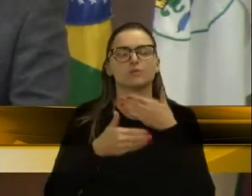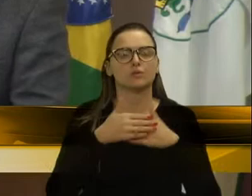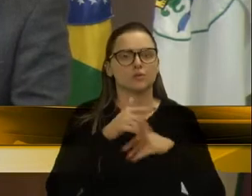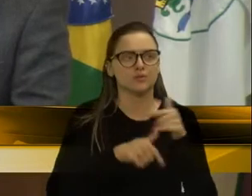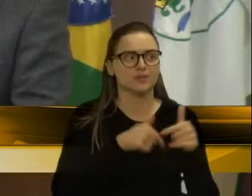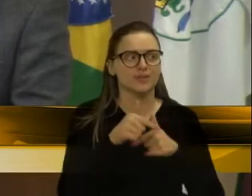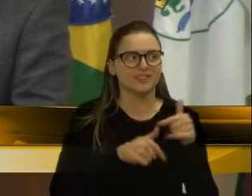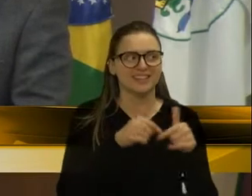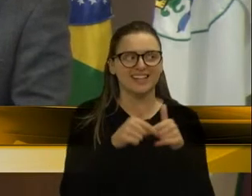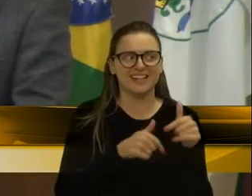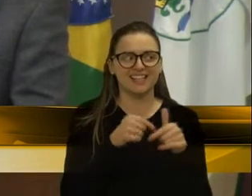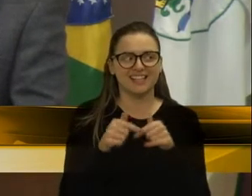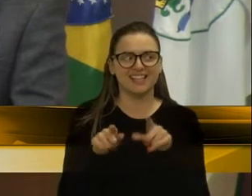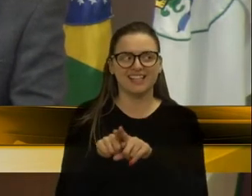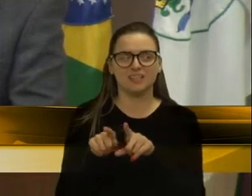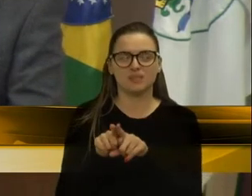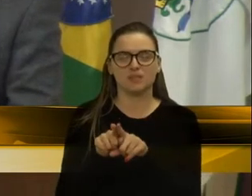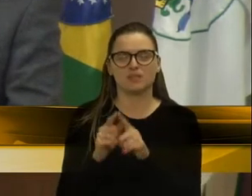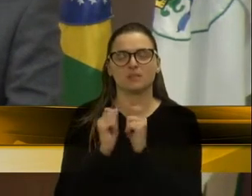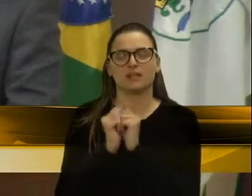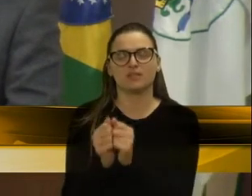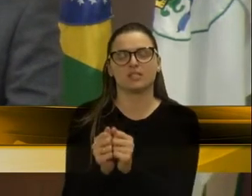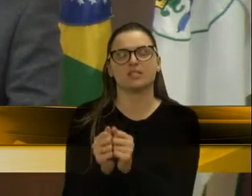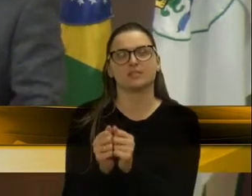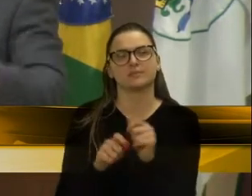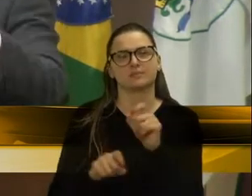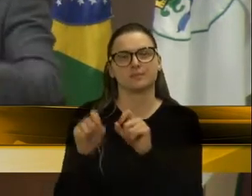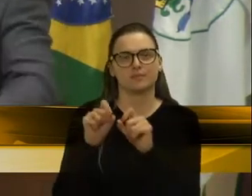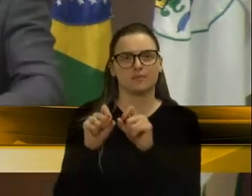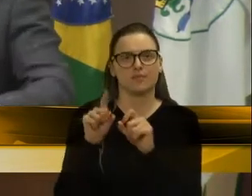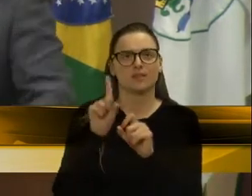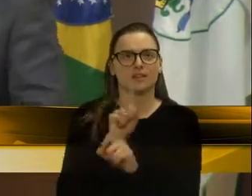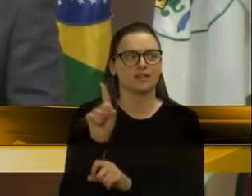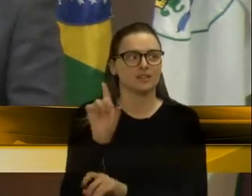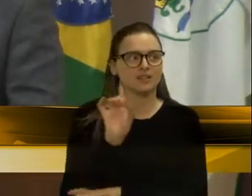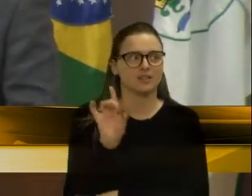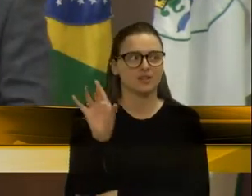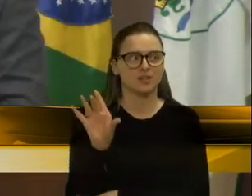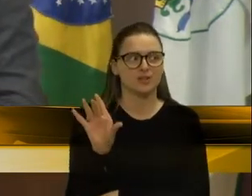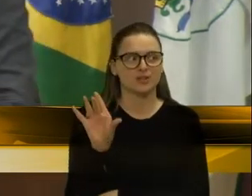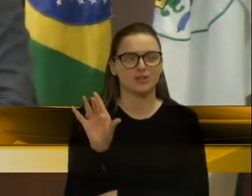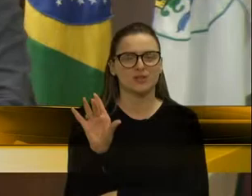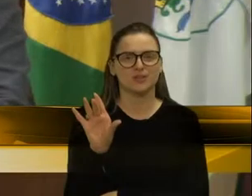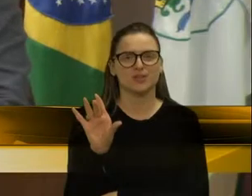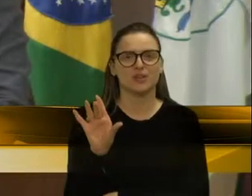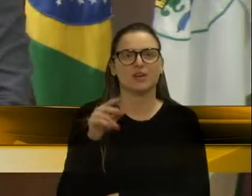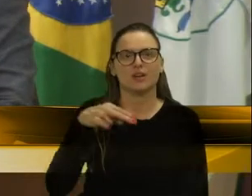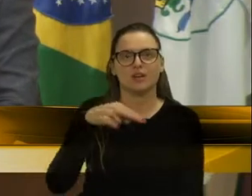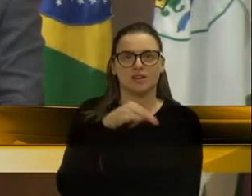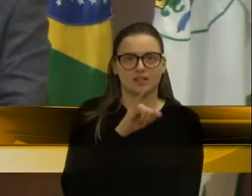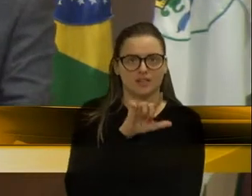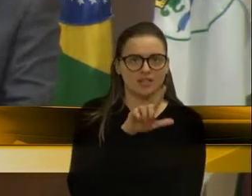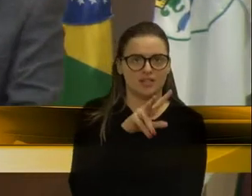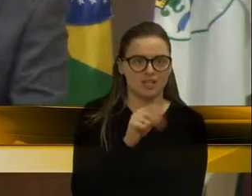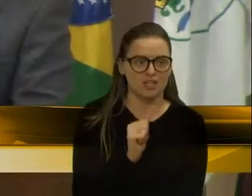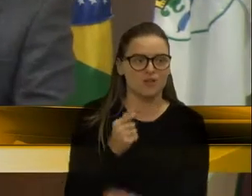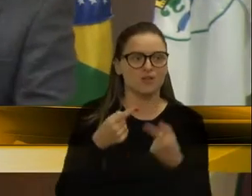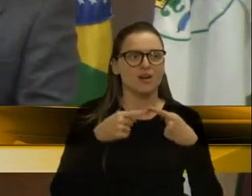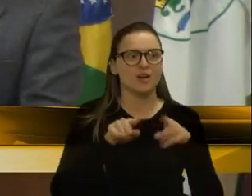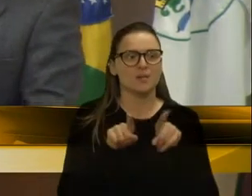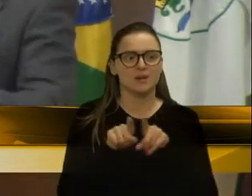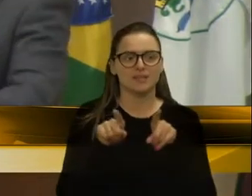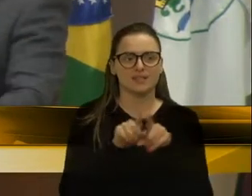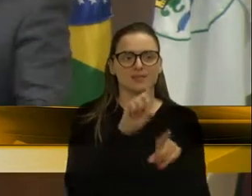nas empresas randon estavam lá presentes não só a família através da dona nilva mas os seus filhos o daniel